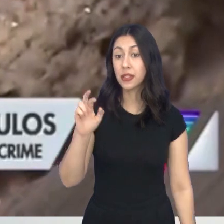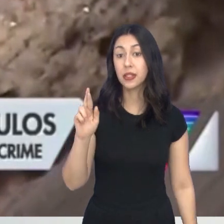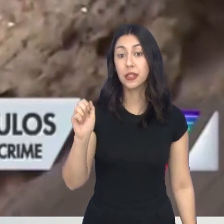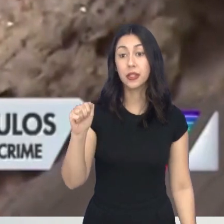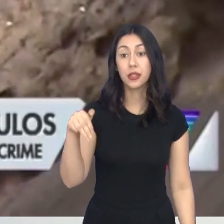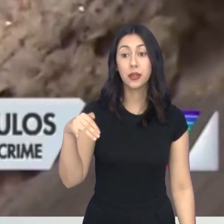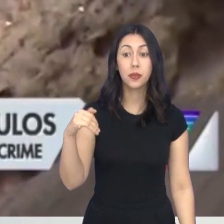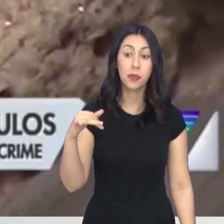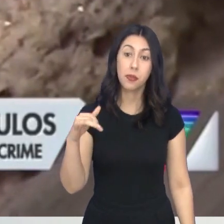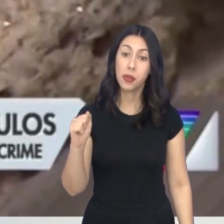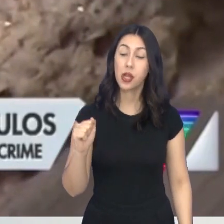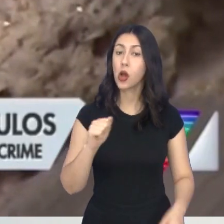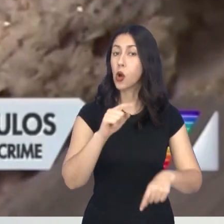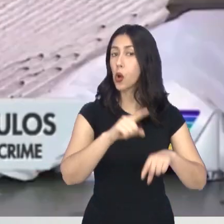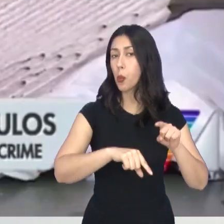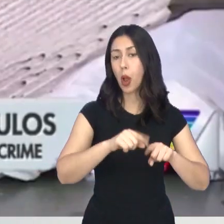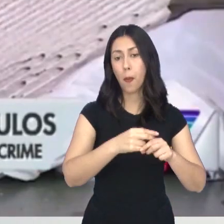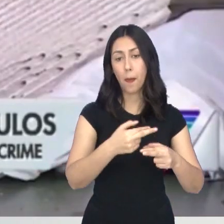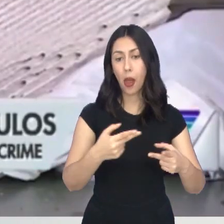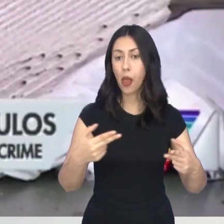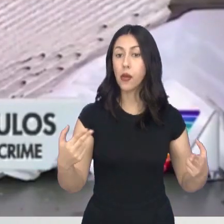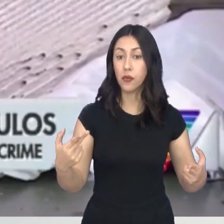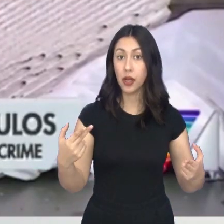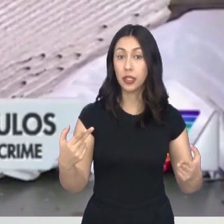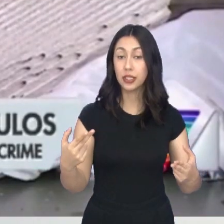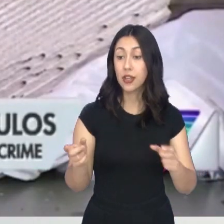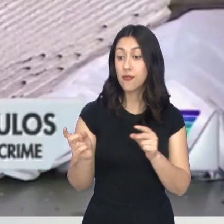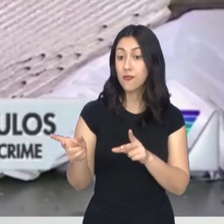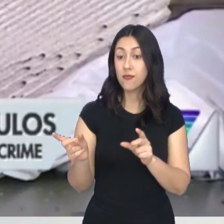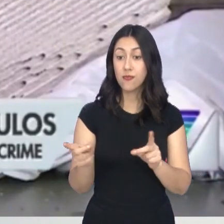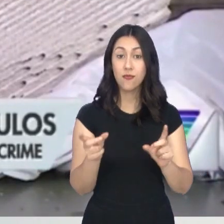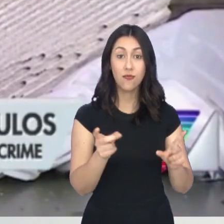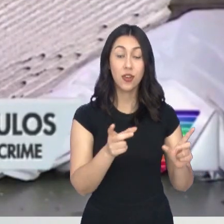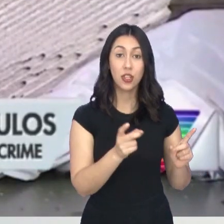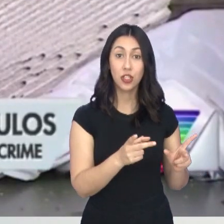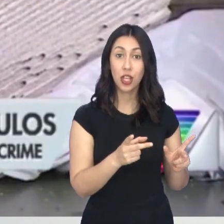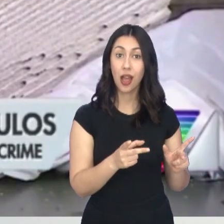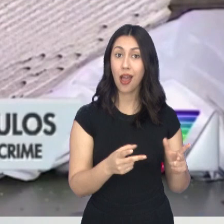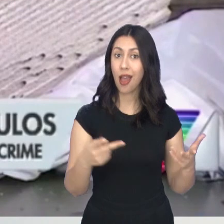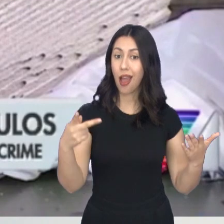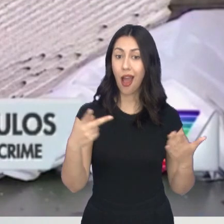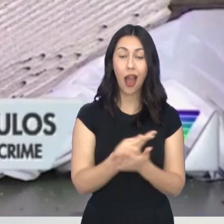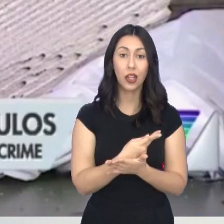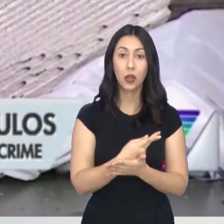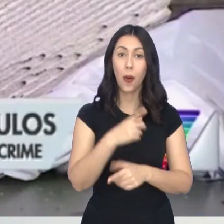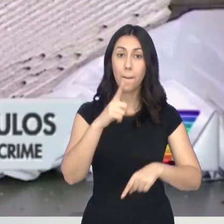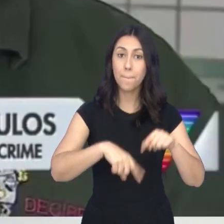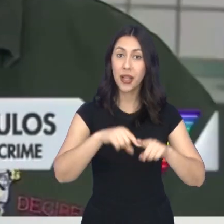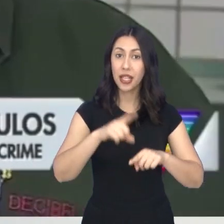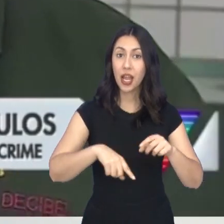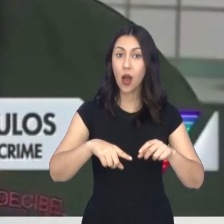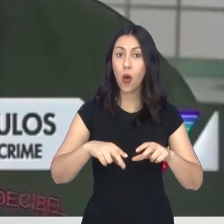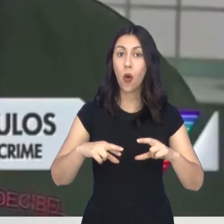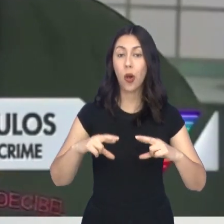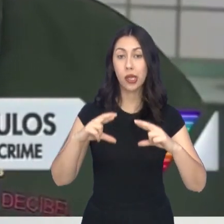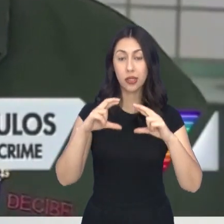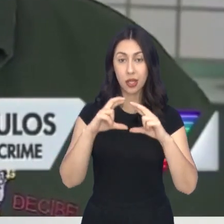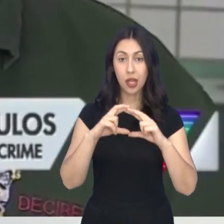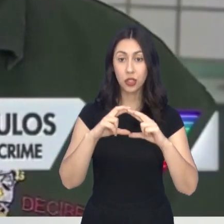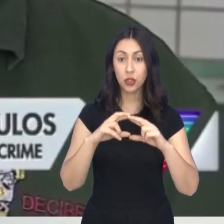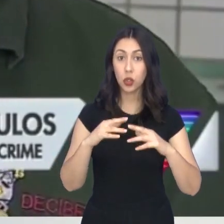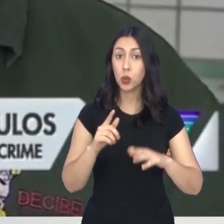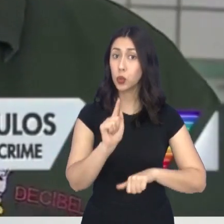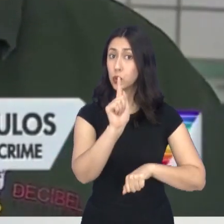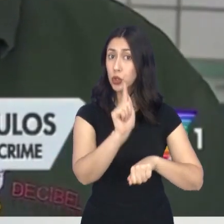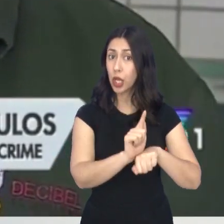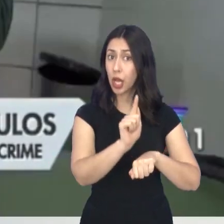como paládio, platina e ródio, que são revendidas de forma ilegal como material reciclável. O gerente desta